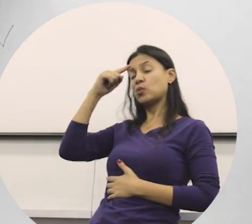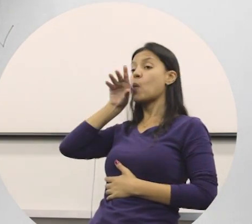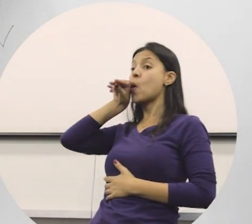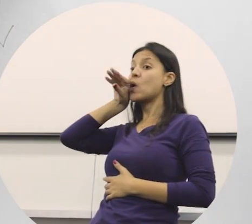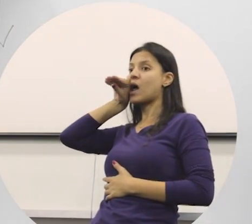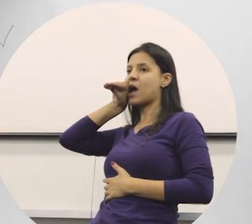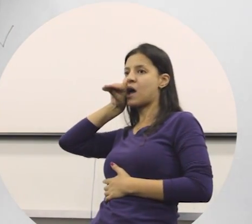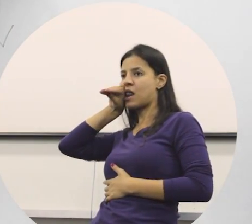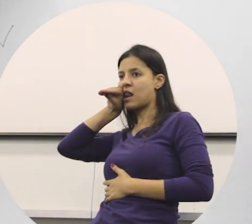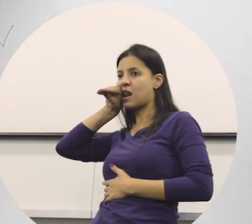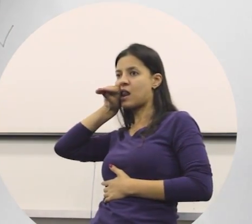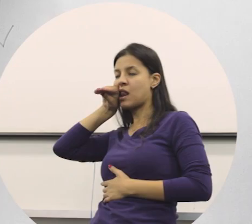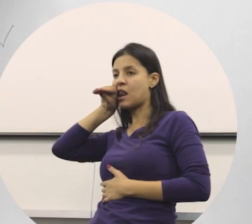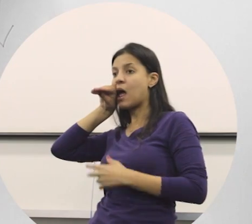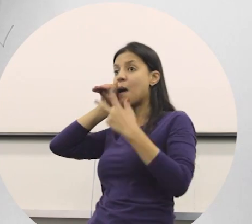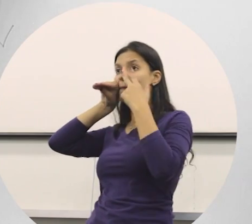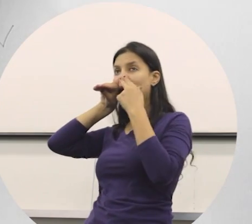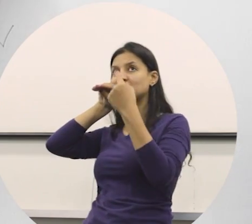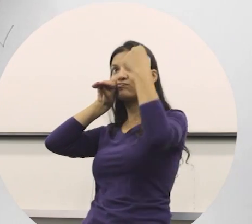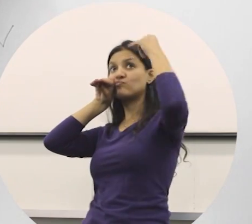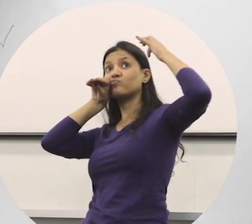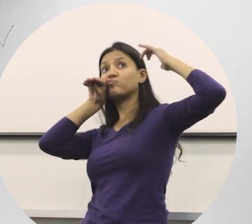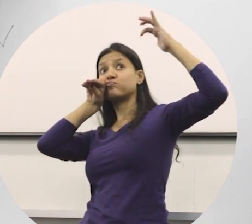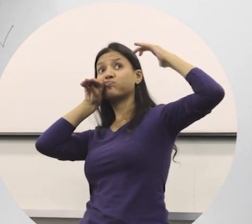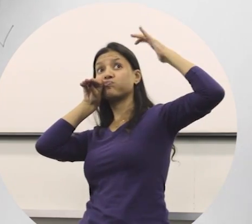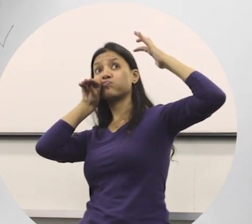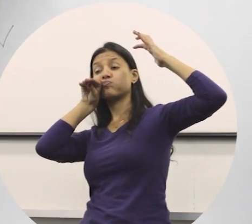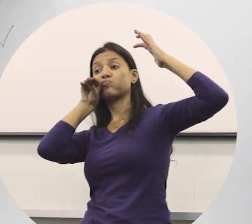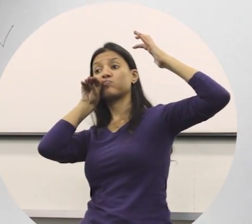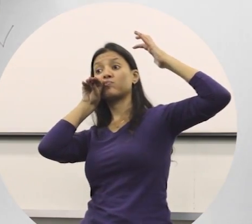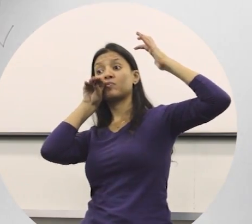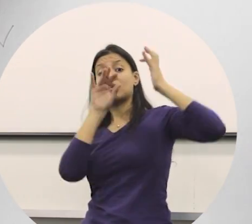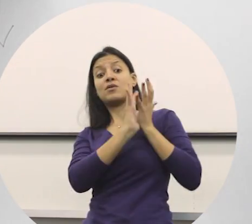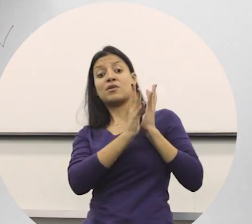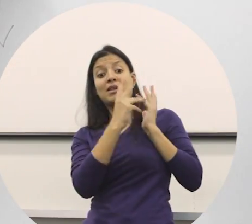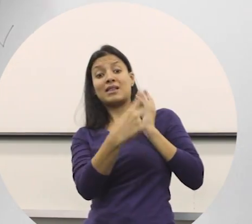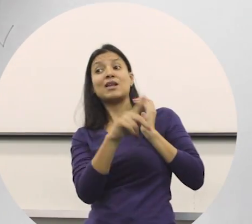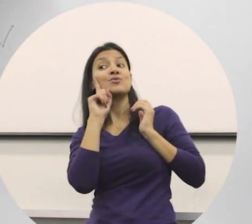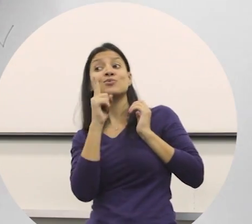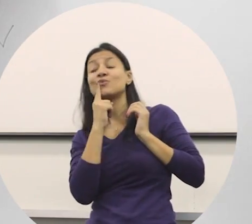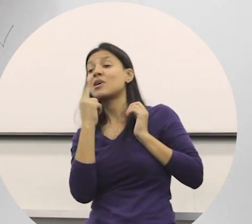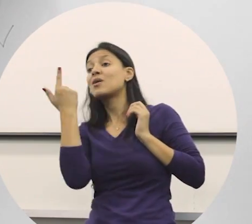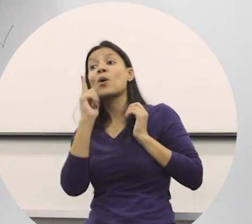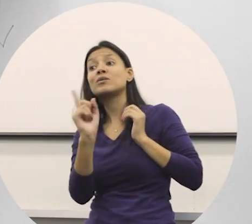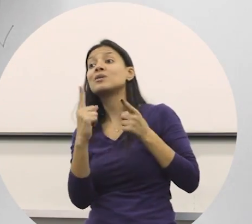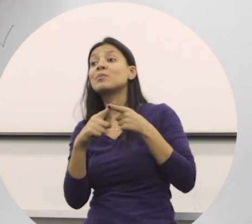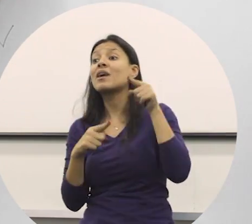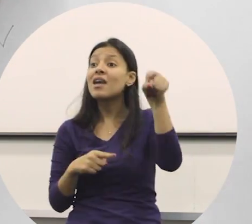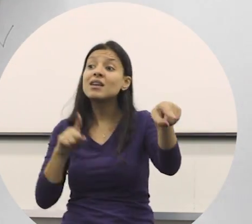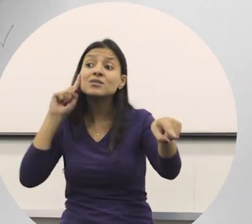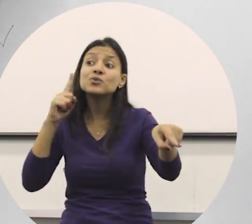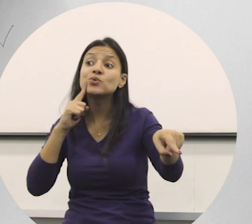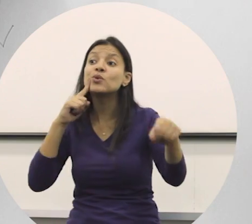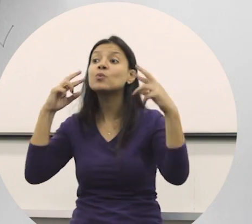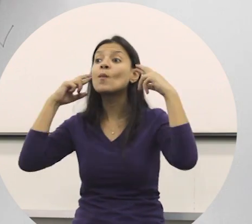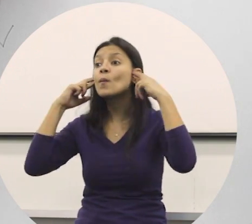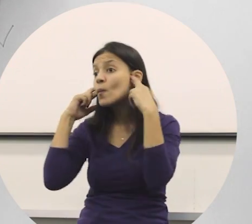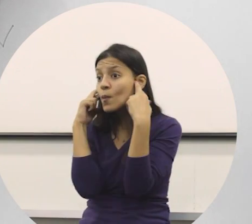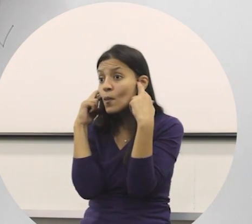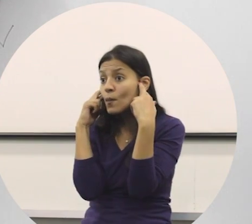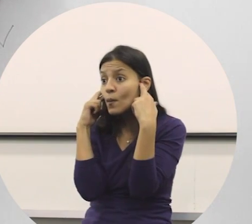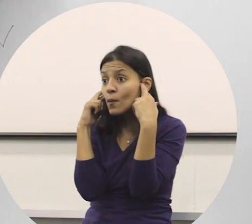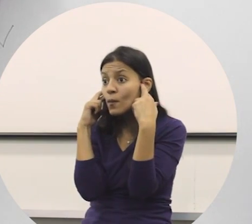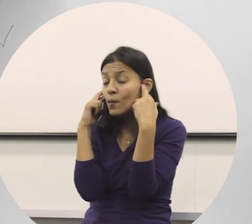não consigo acessar o processamento de linguagem da pessoa surda, porque ela não escuta. Isso é